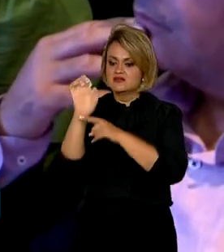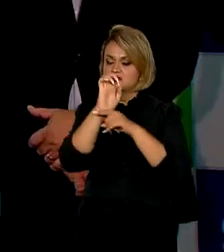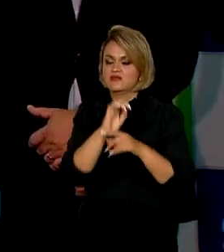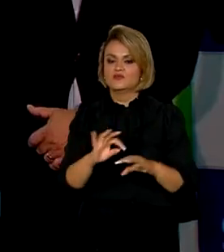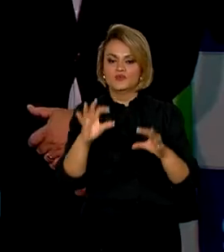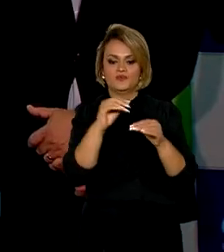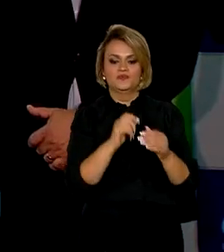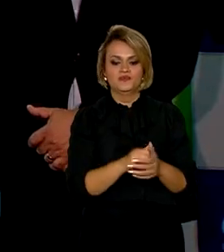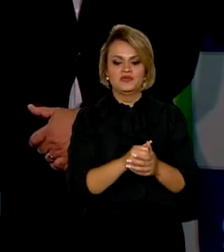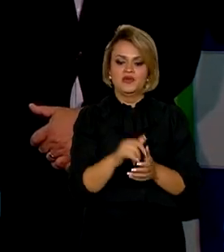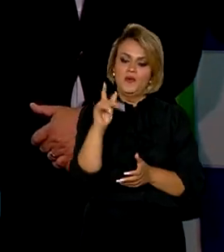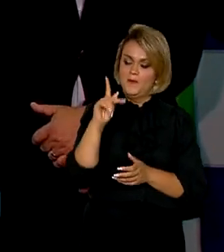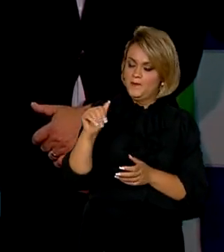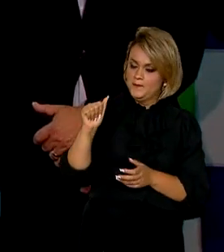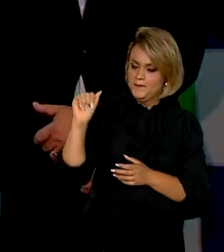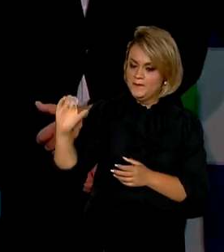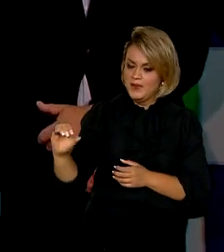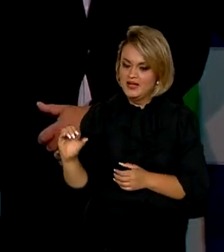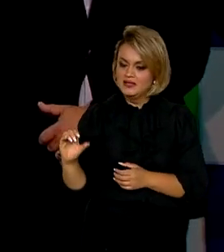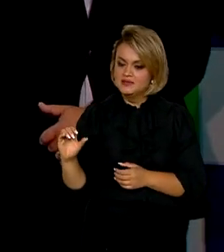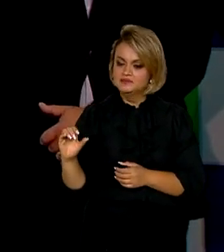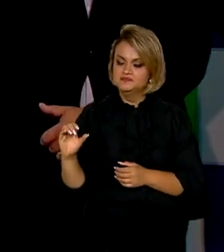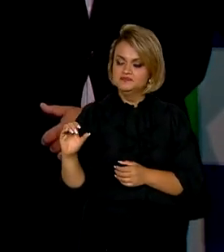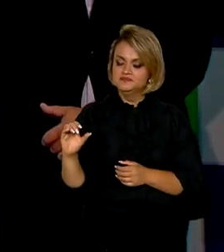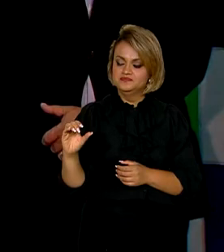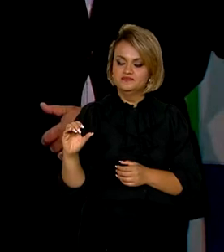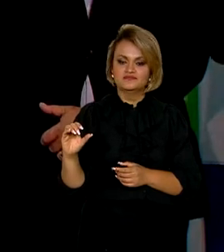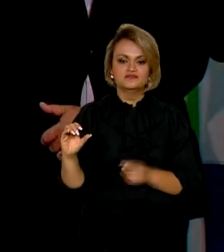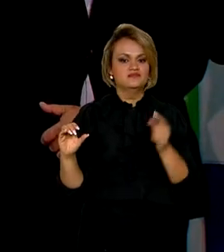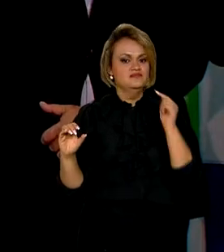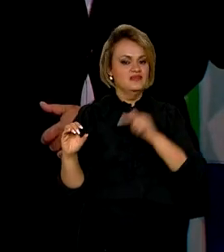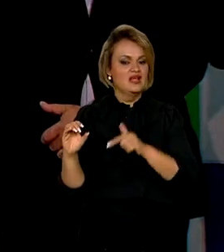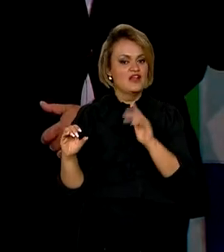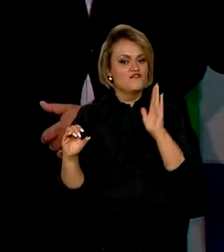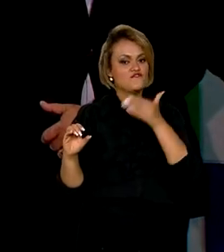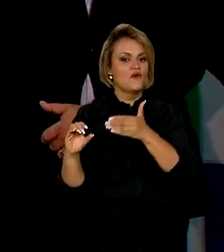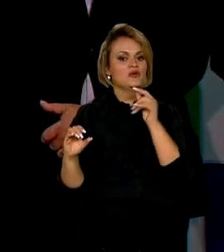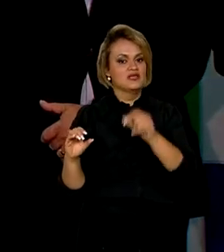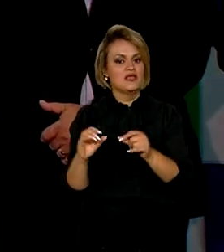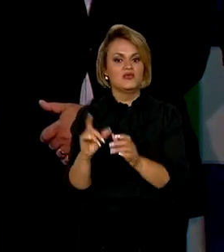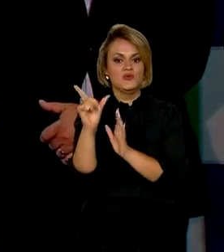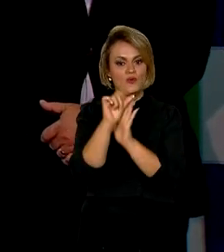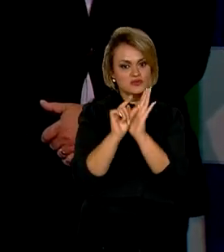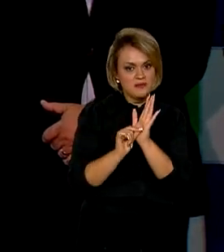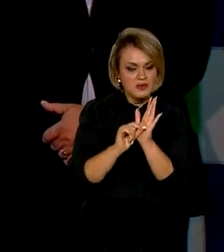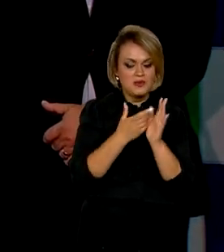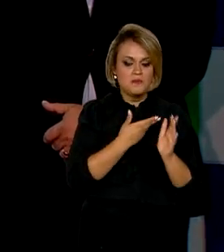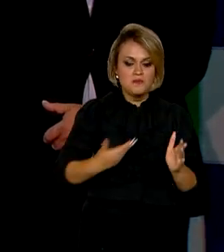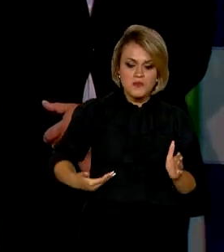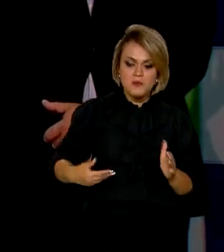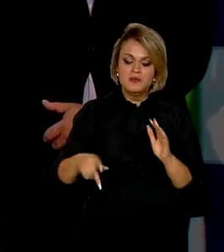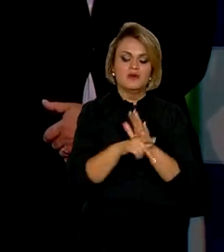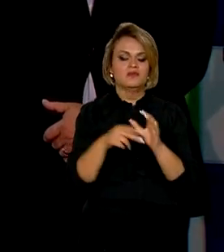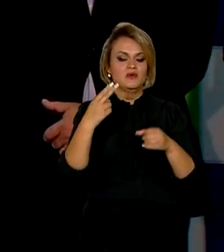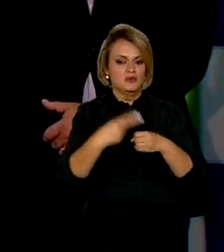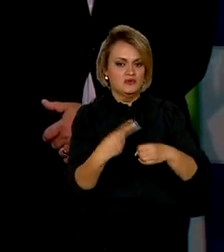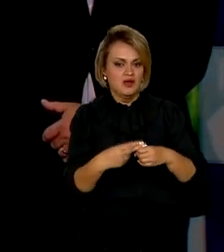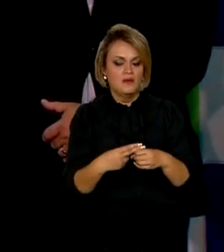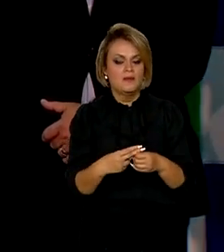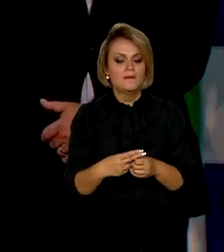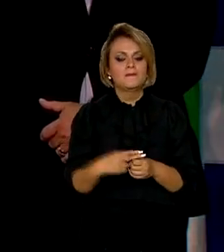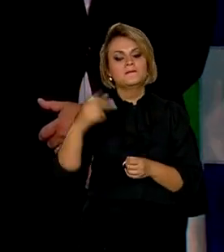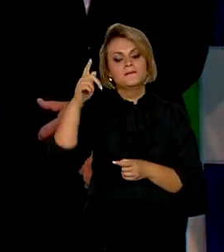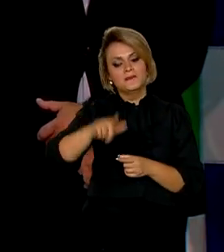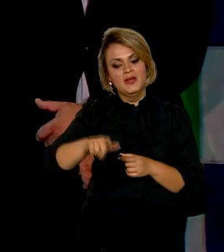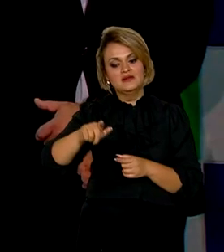brasileiros. O PAC, ele está trabalhando não só com orçamento público da União, mas